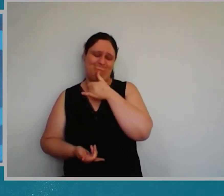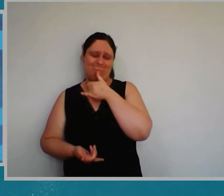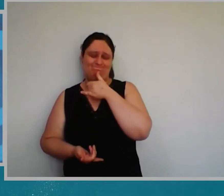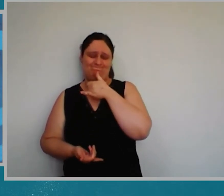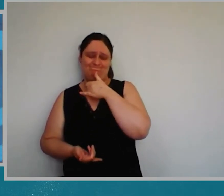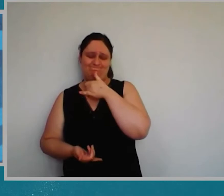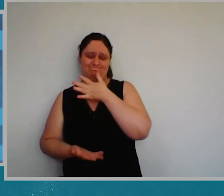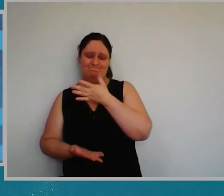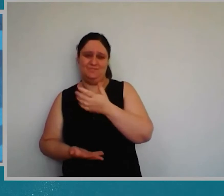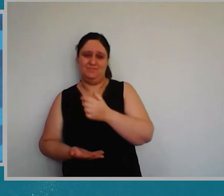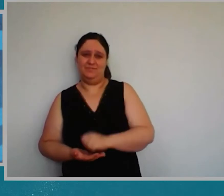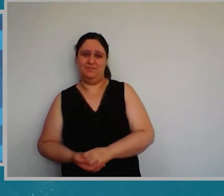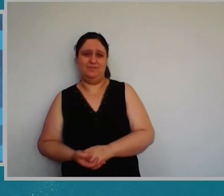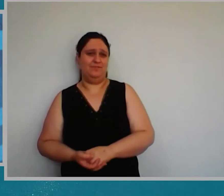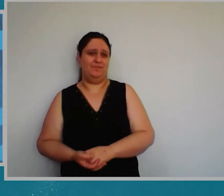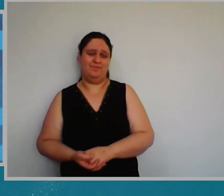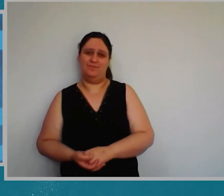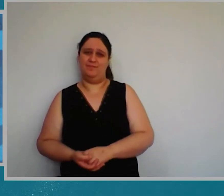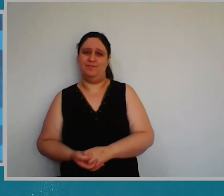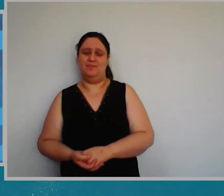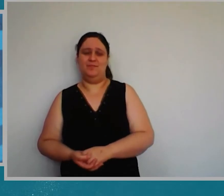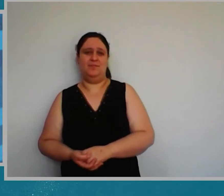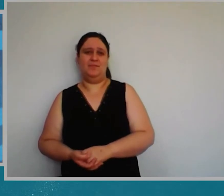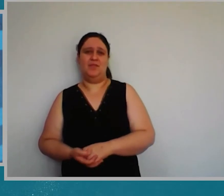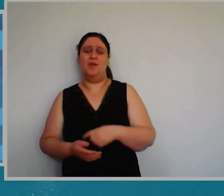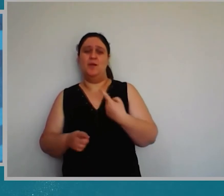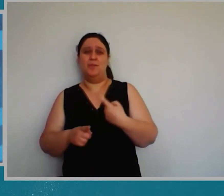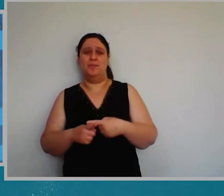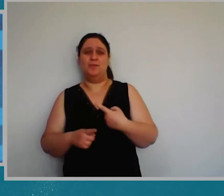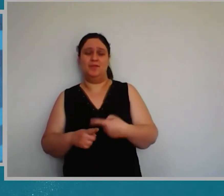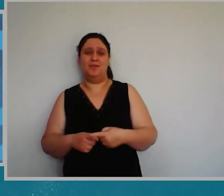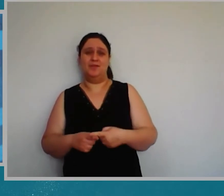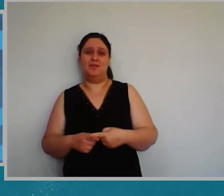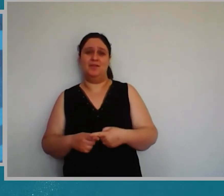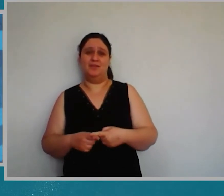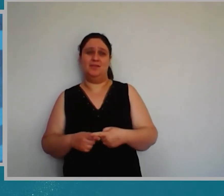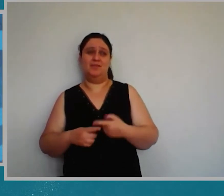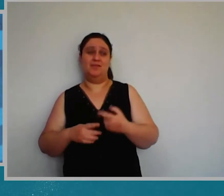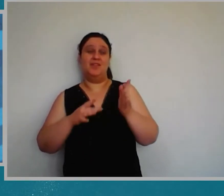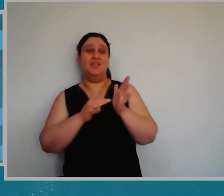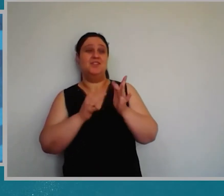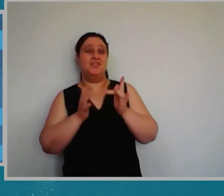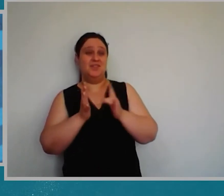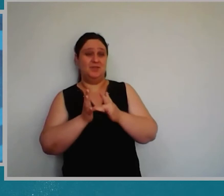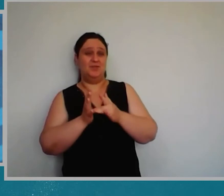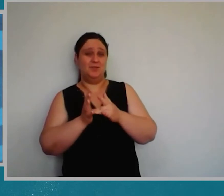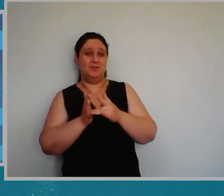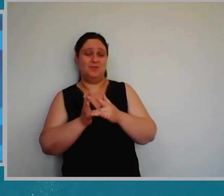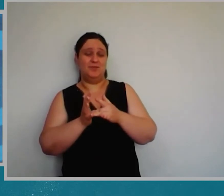Porque você, Jesus, eu esperava mais de você.